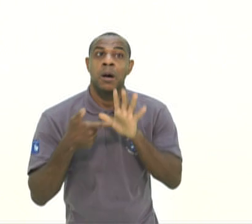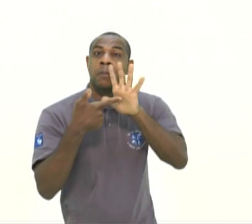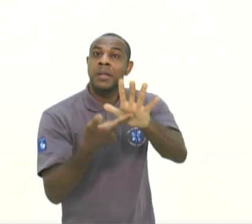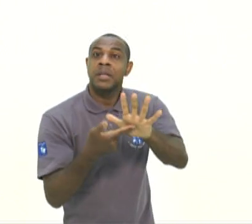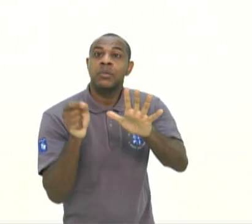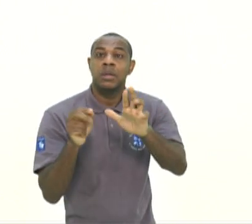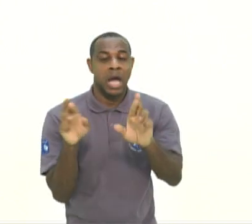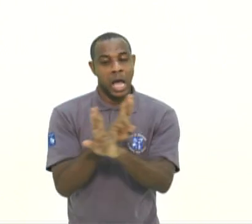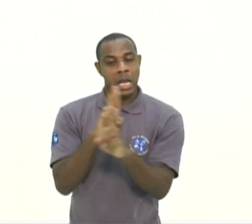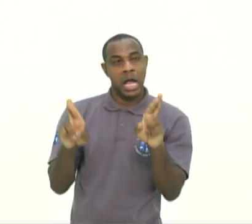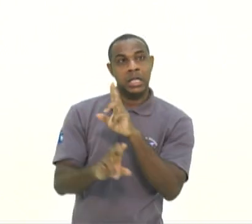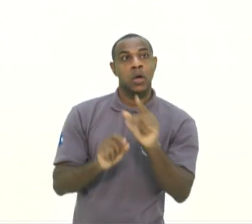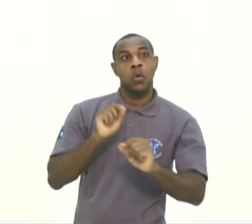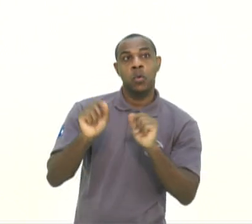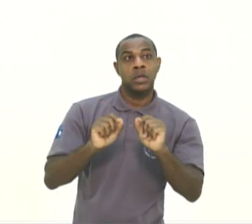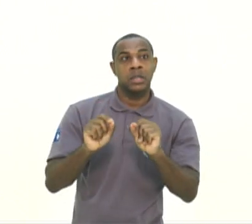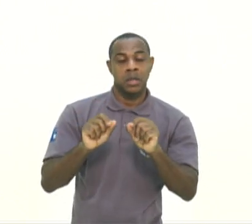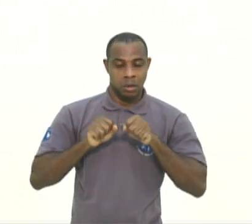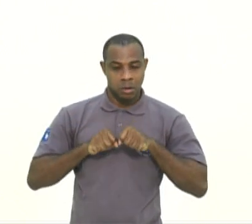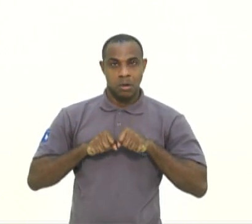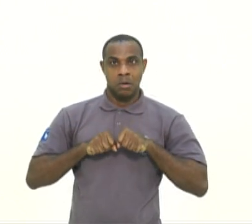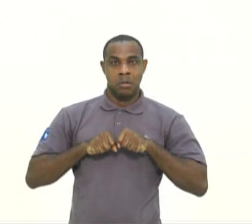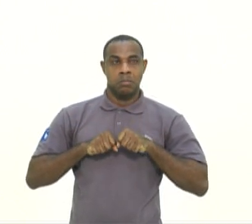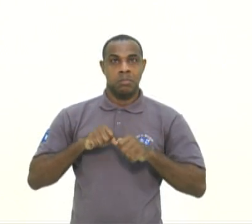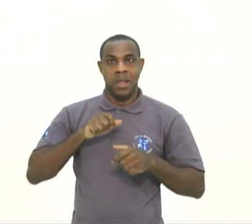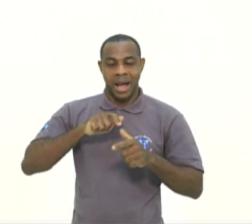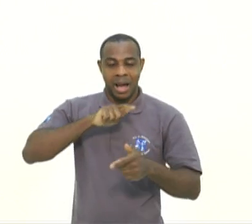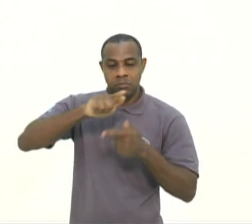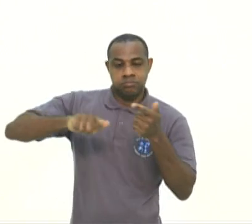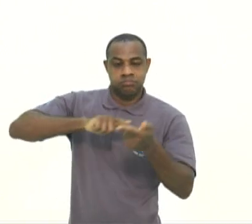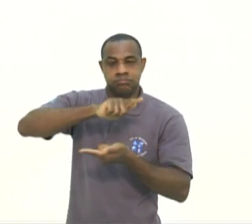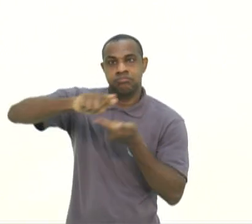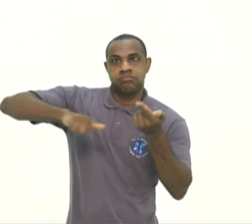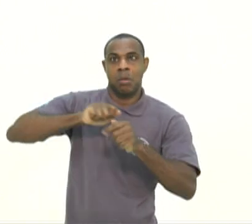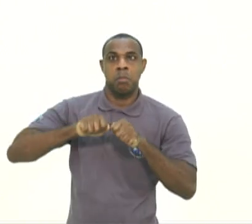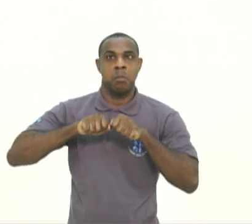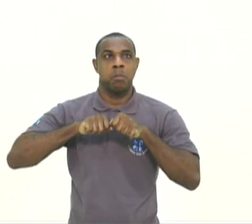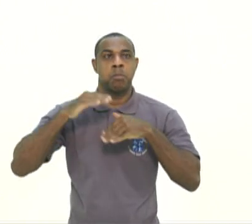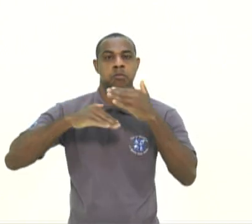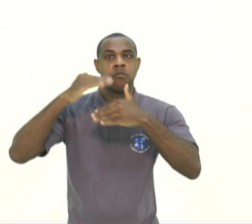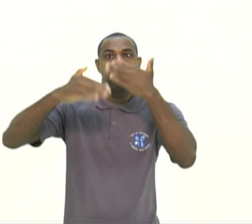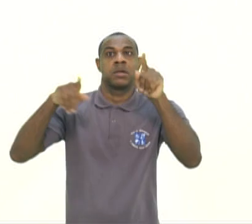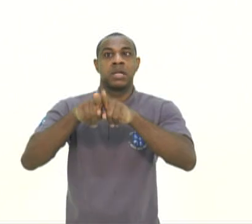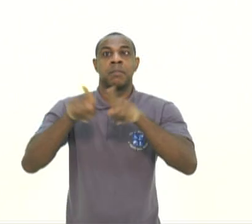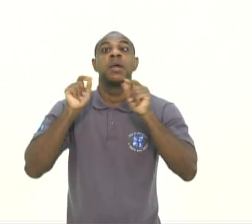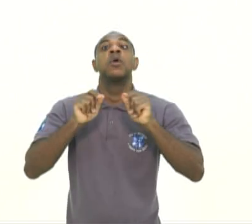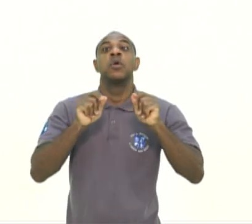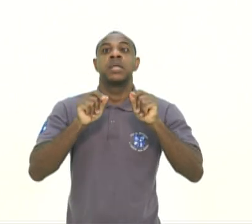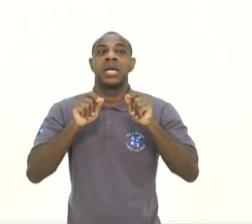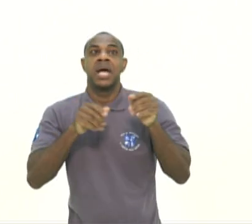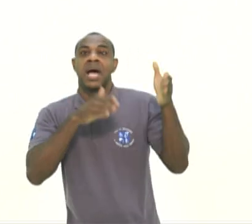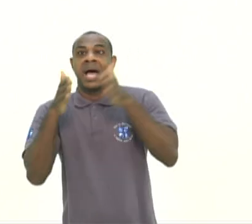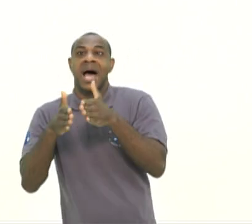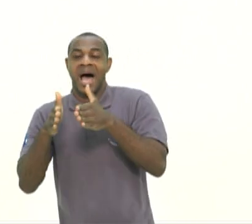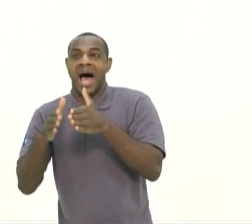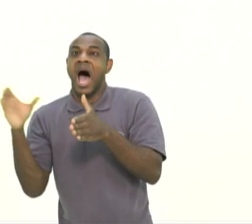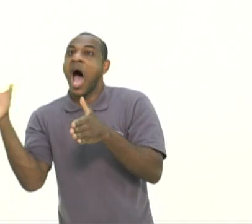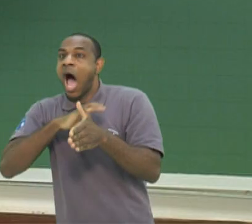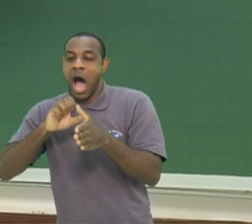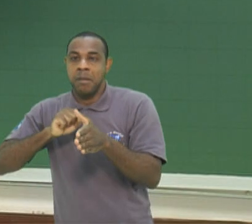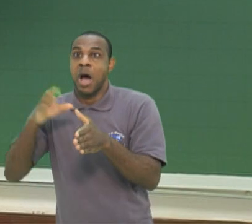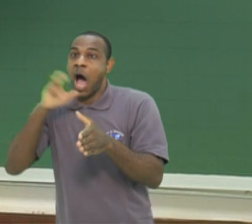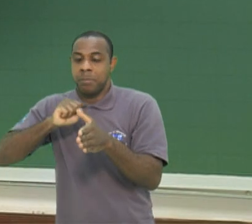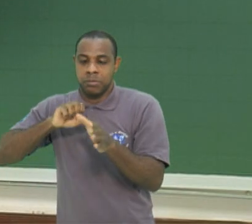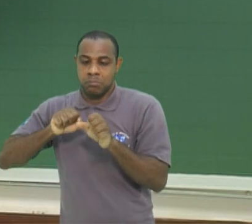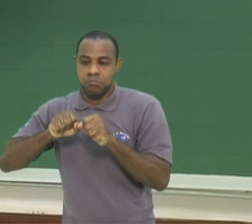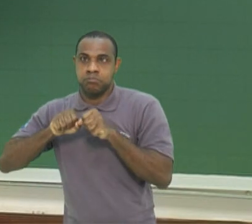uma relação entre o avanço da globalização e a velocidade da transmissão do